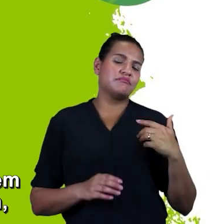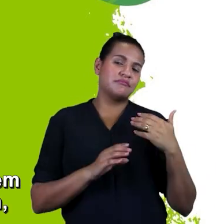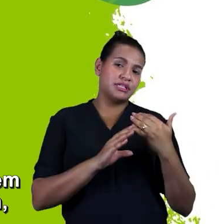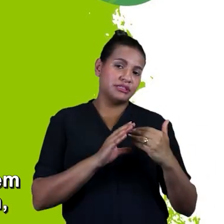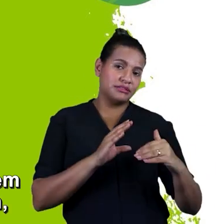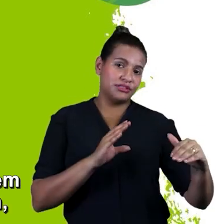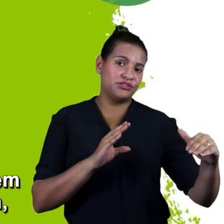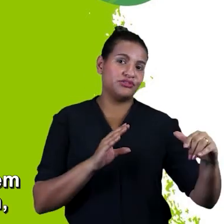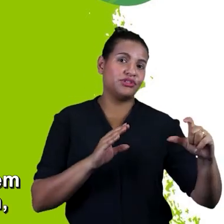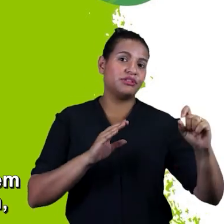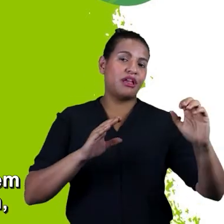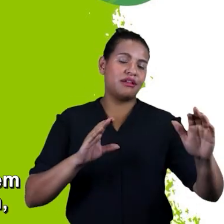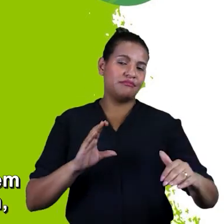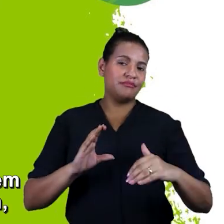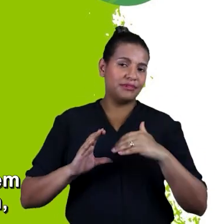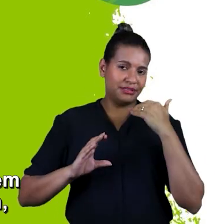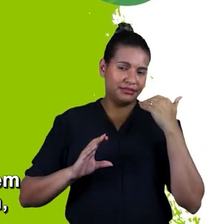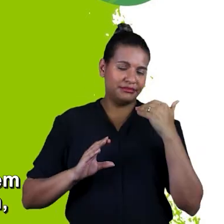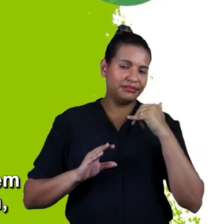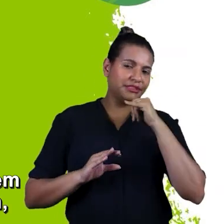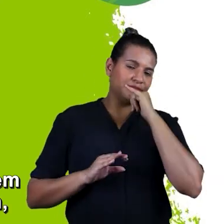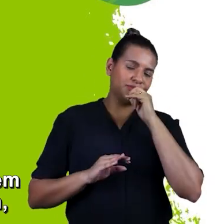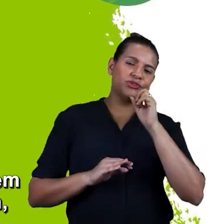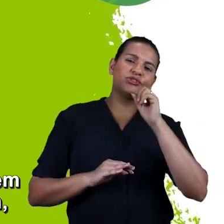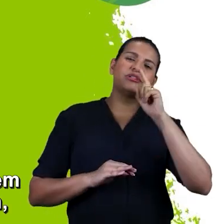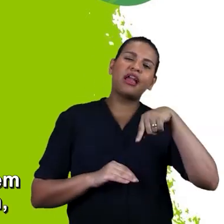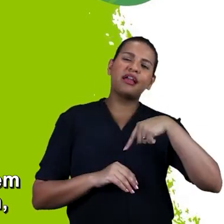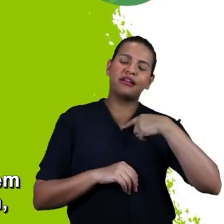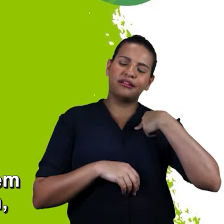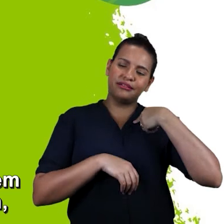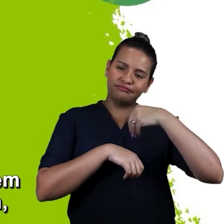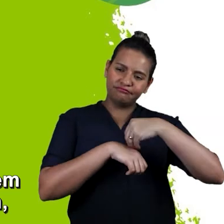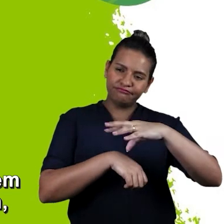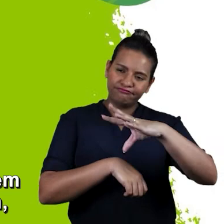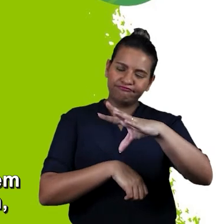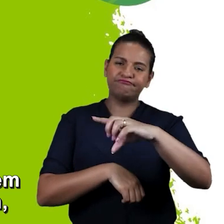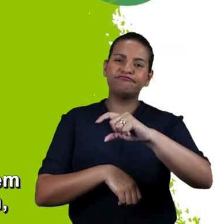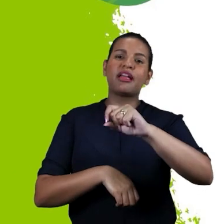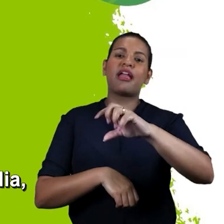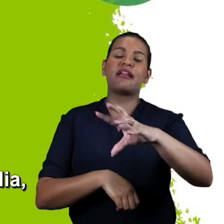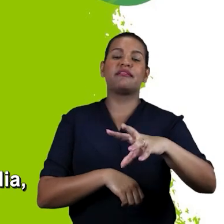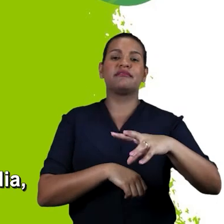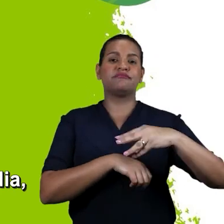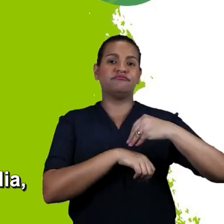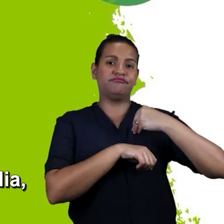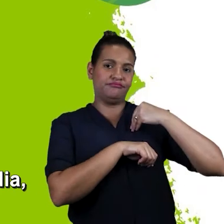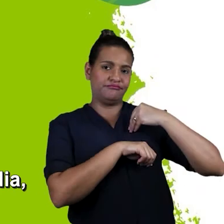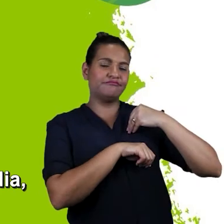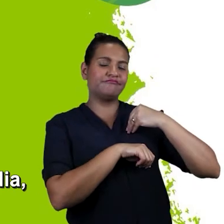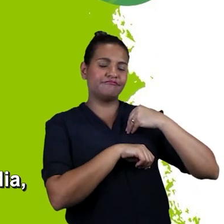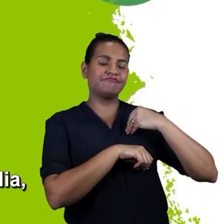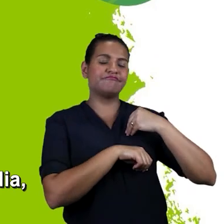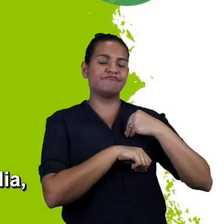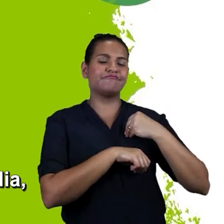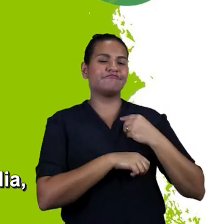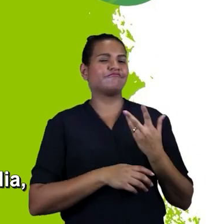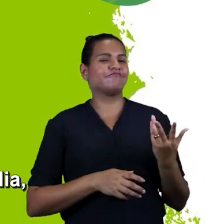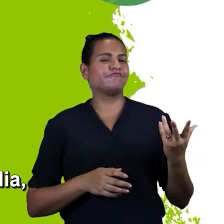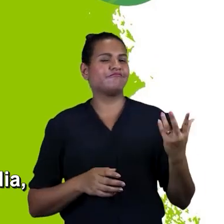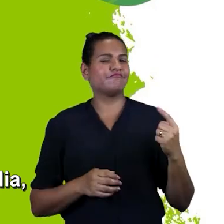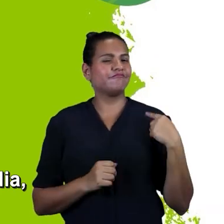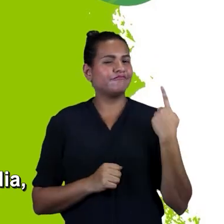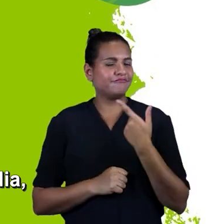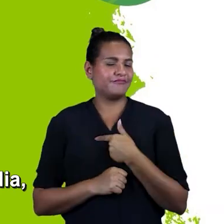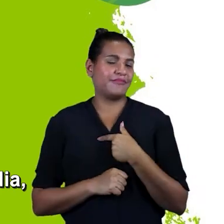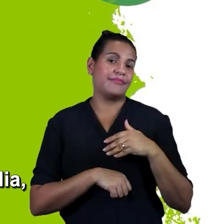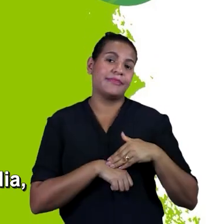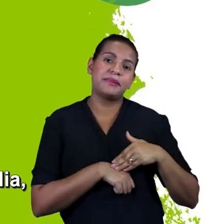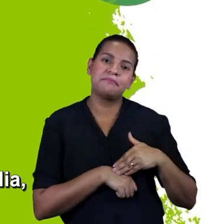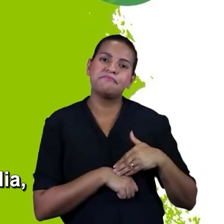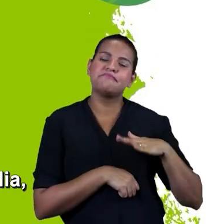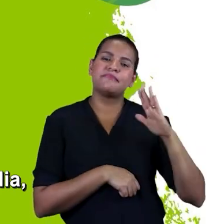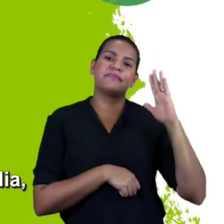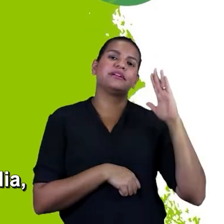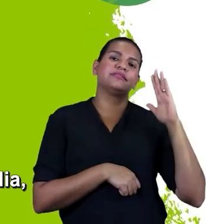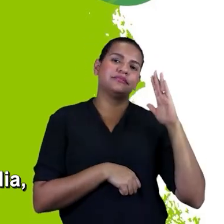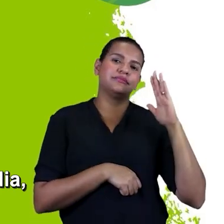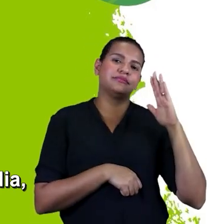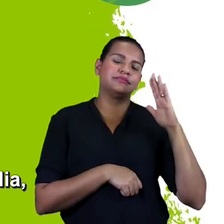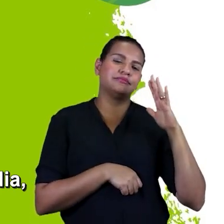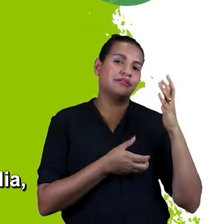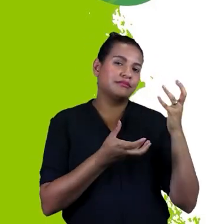entre quem transmite a mensagem e quem recebe essa mensagem, né? E como a gente recebe hoje em dia muito